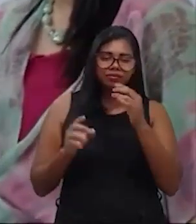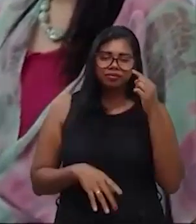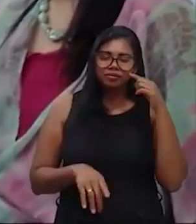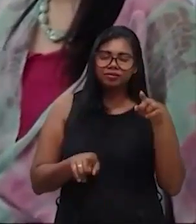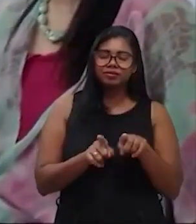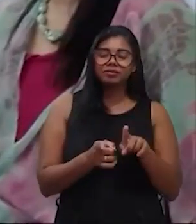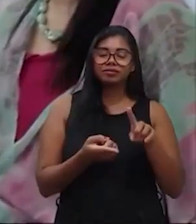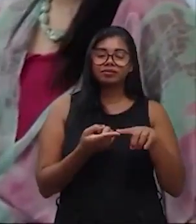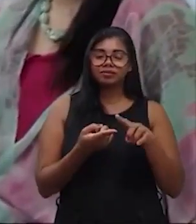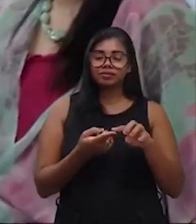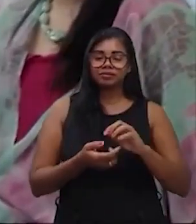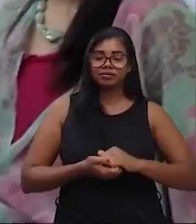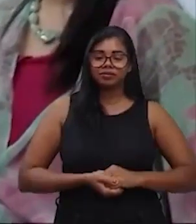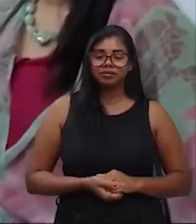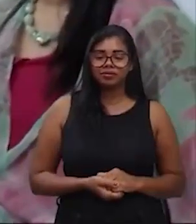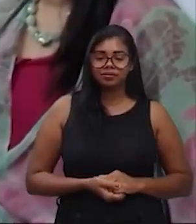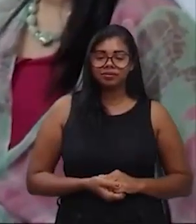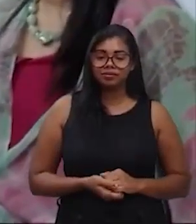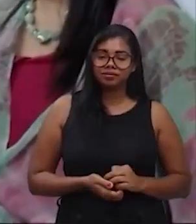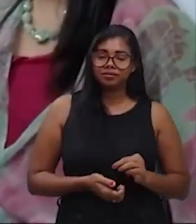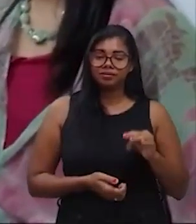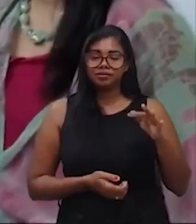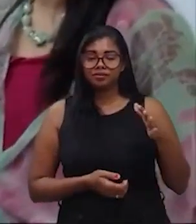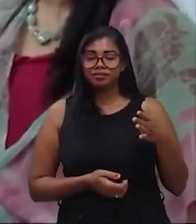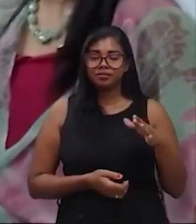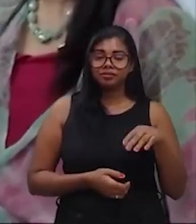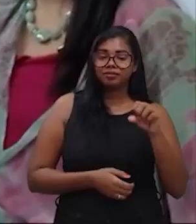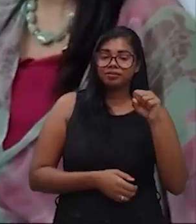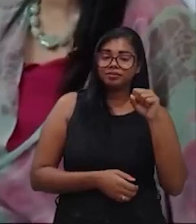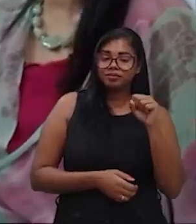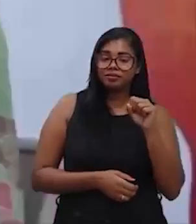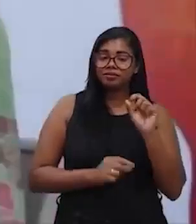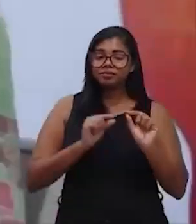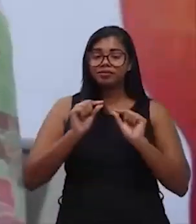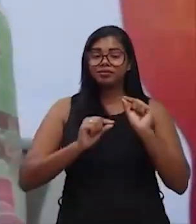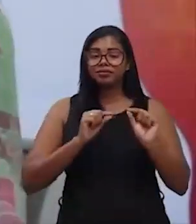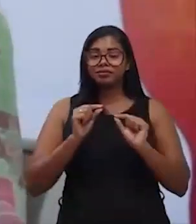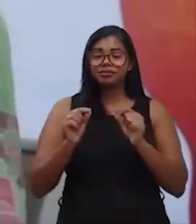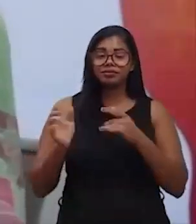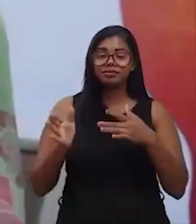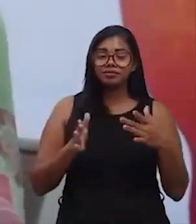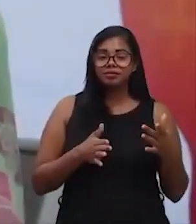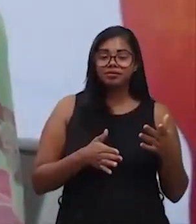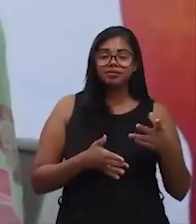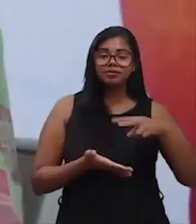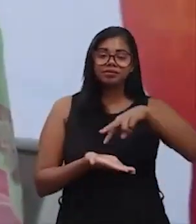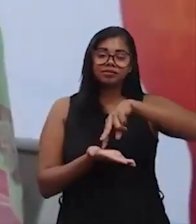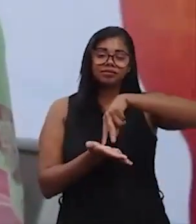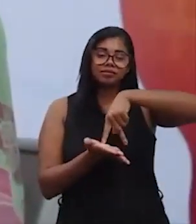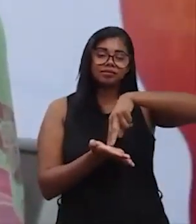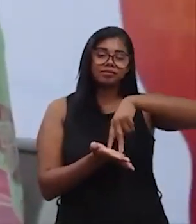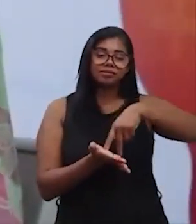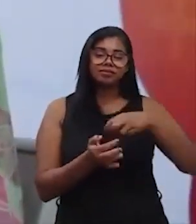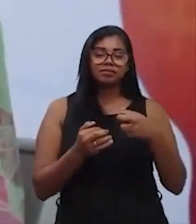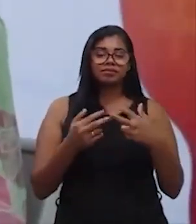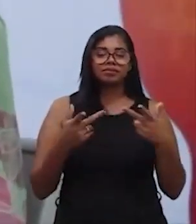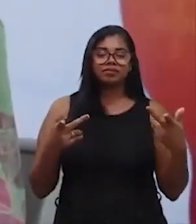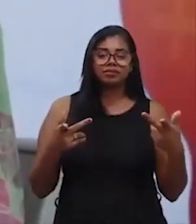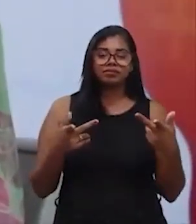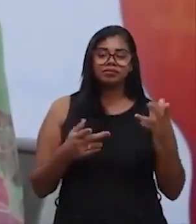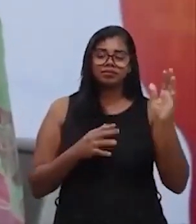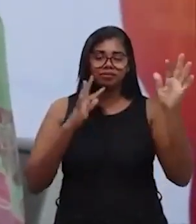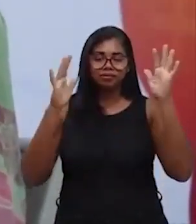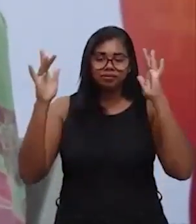formas, você... Né, meio que, sim, aquilo me sugere uma bailarina e outras, né, você tem que entrar na